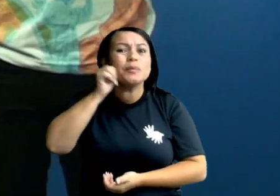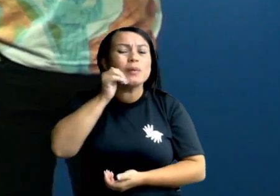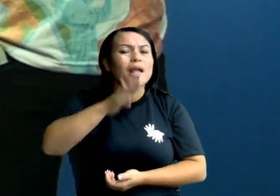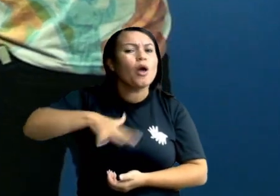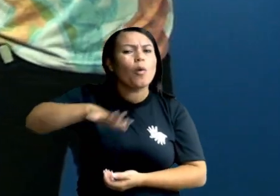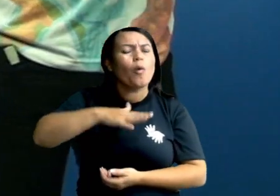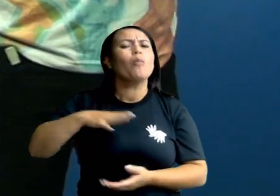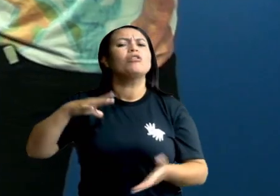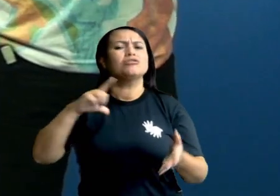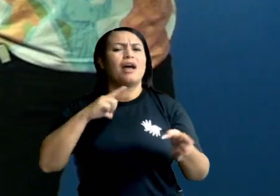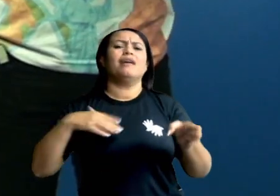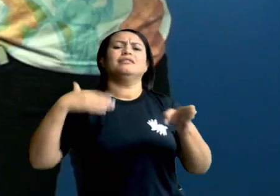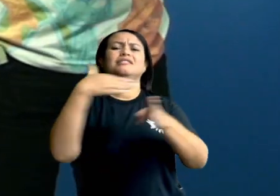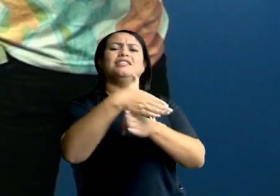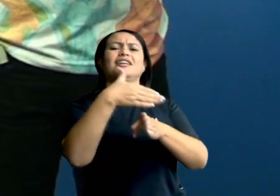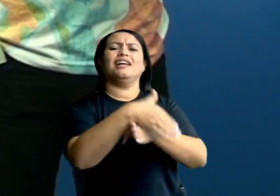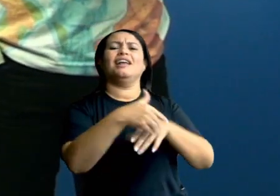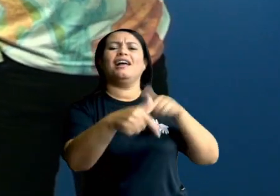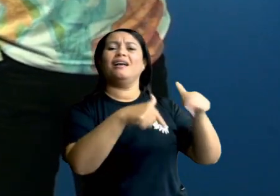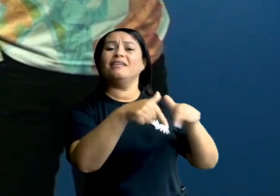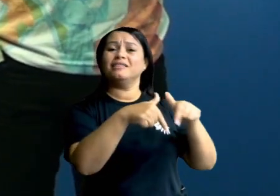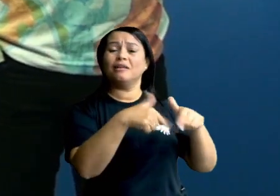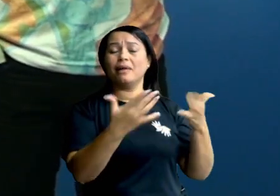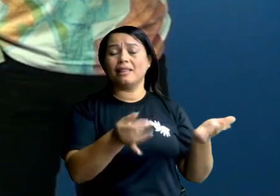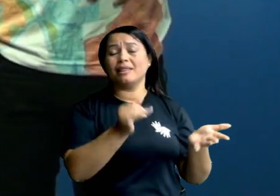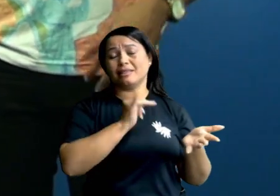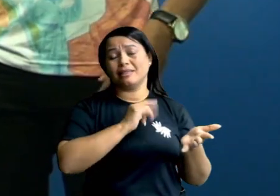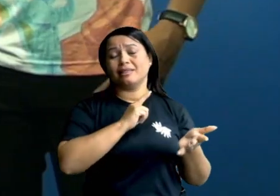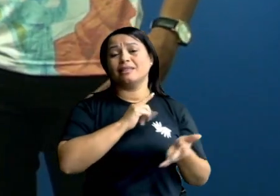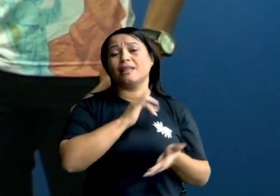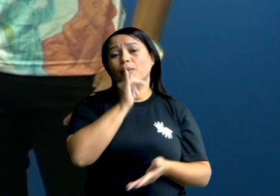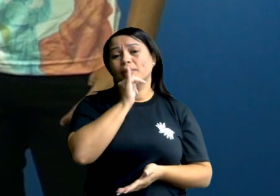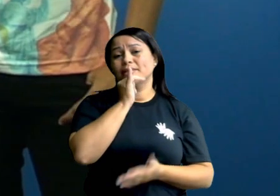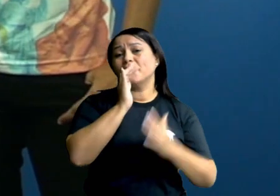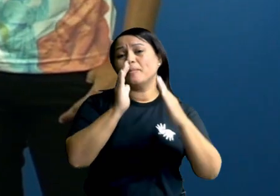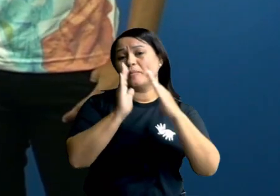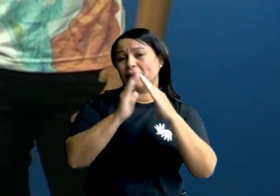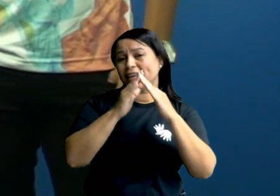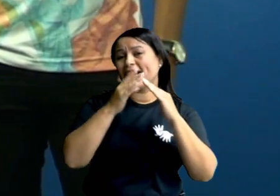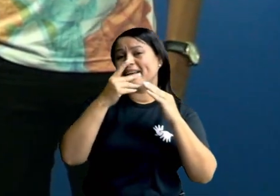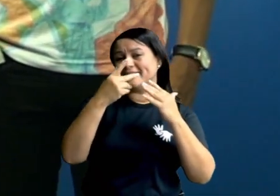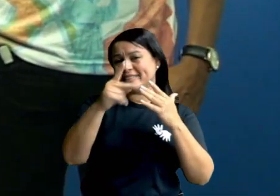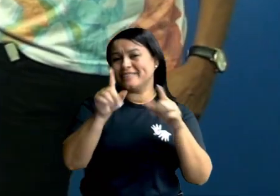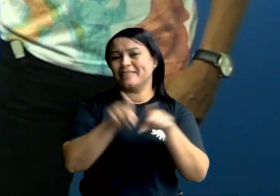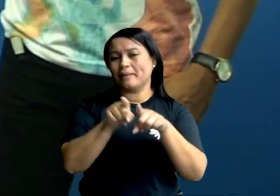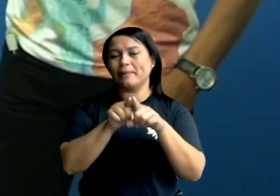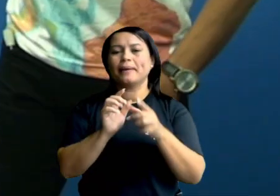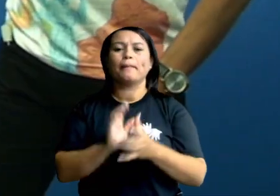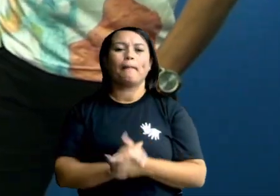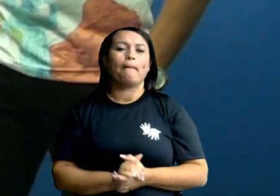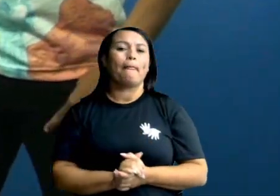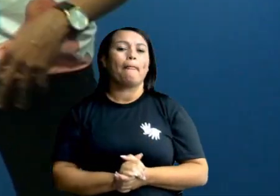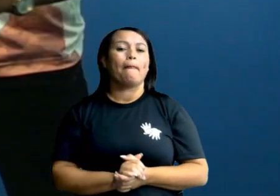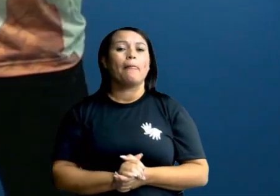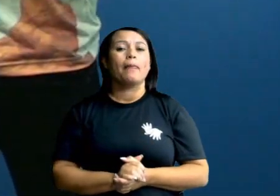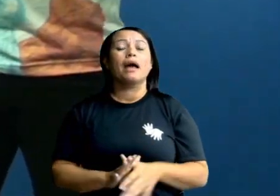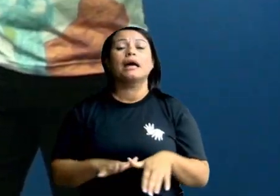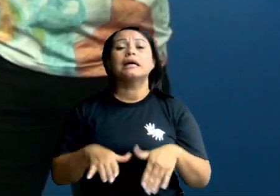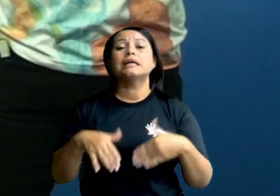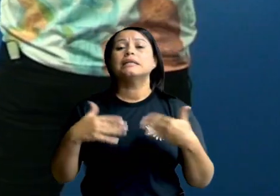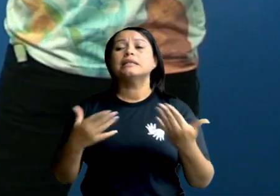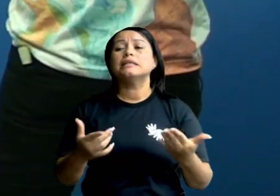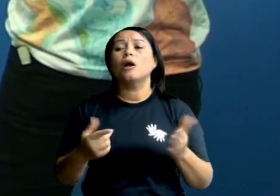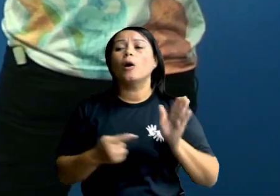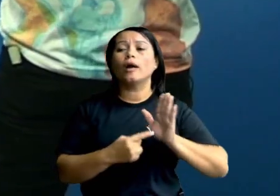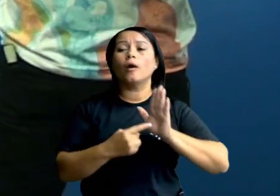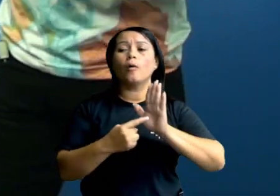mercado de trabalho, e como eu falei, você pode ter um exemplo aí em casa, né, dessa questão, tá? Bem, ainda sobre essa